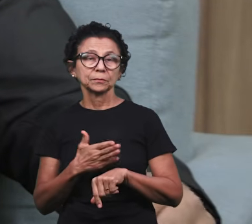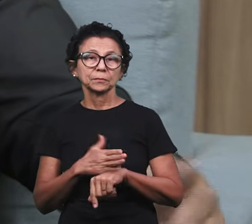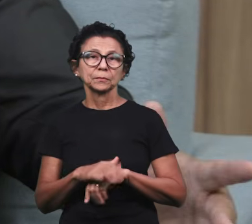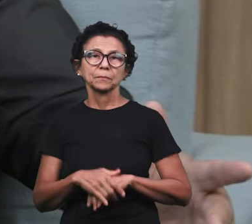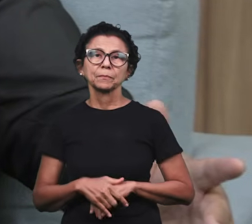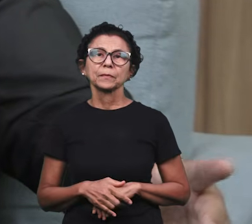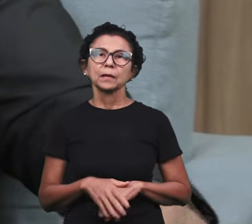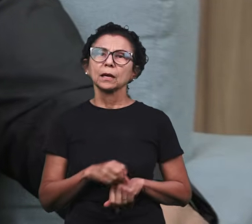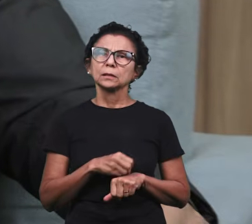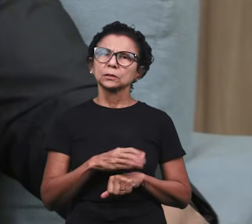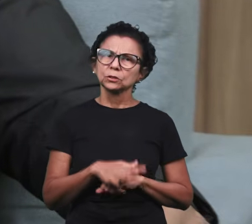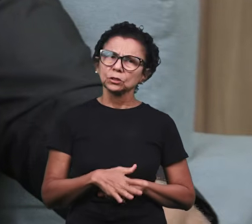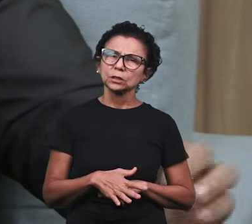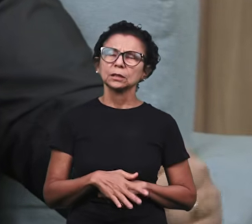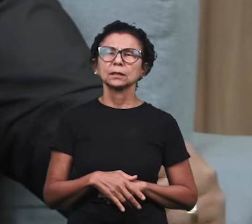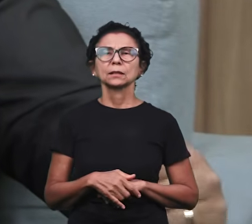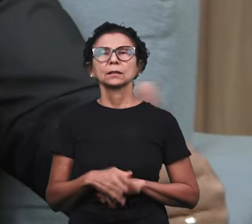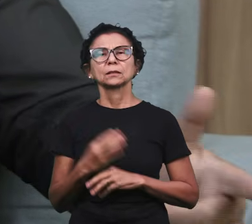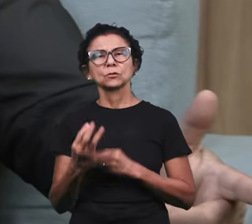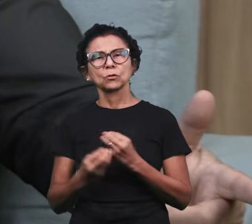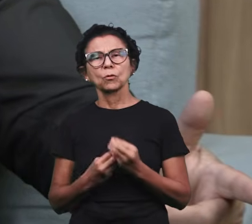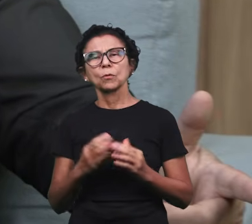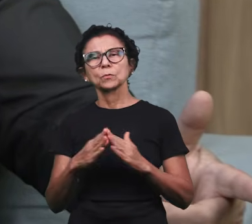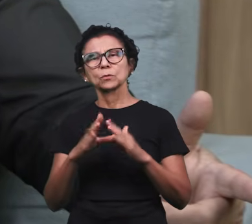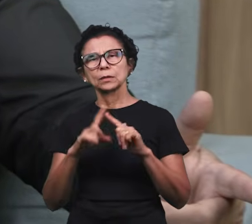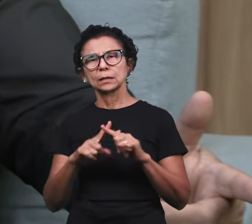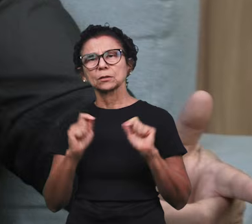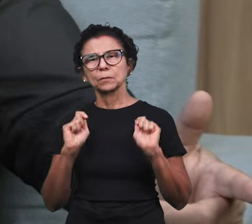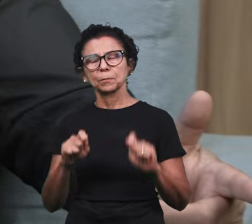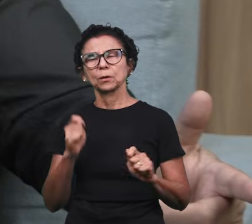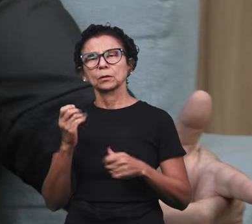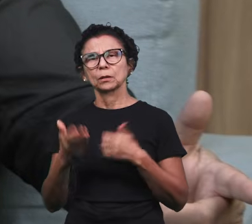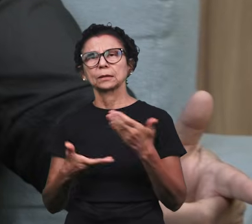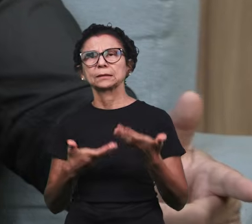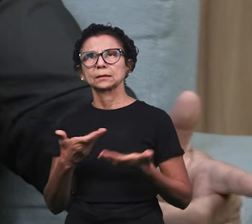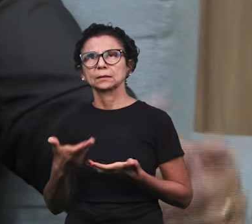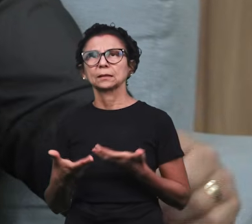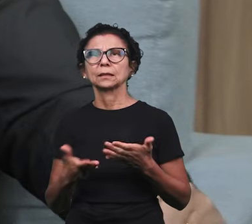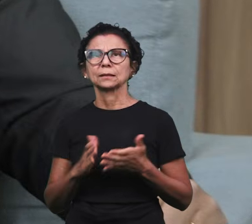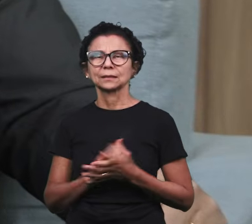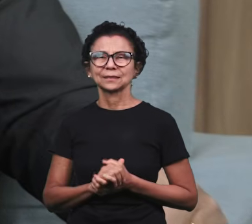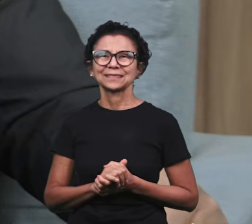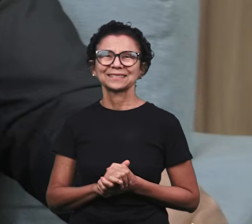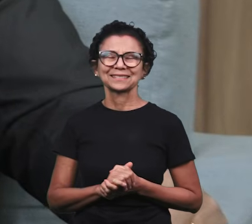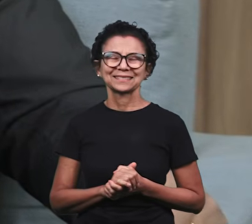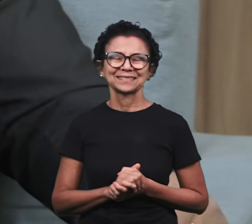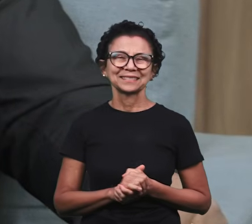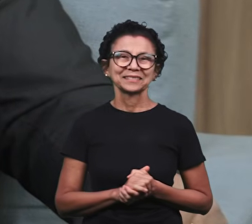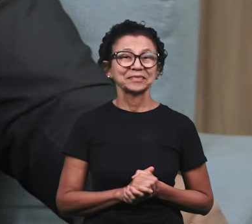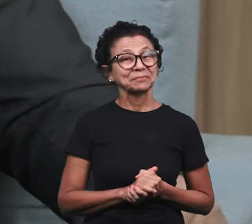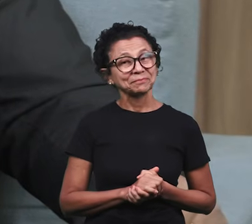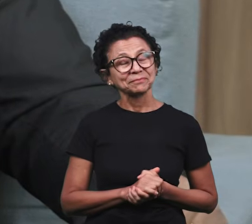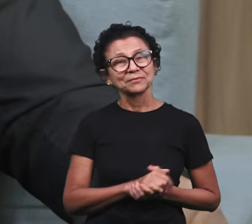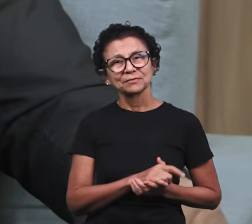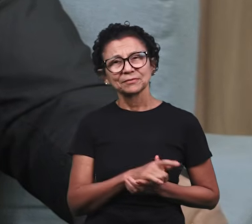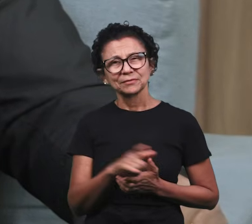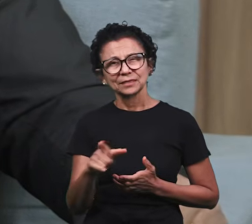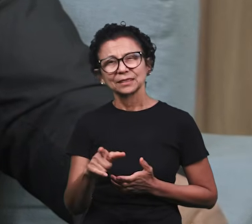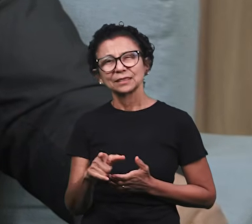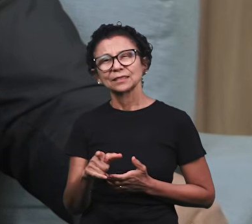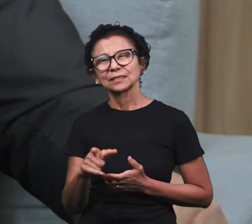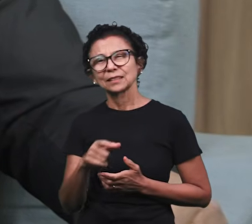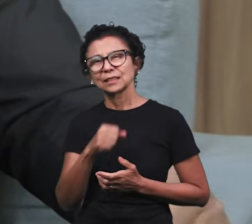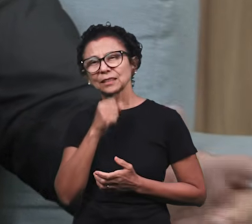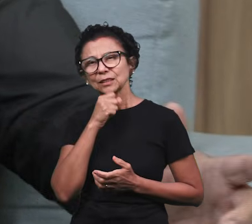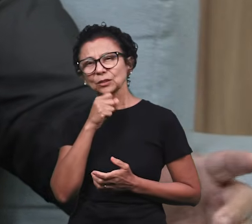pode ser feito aí na sua igreja para complementar toda a assistência que vocês já têm dado aí aos queridos idosos que